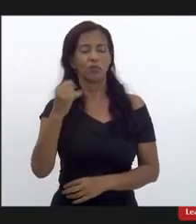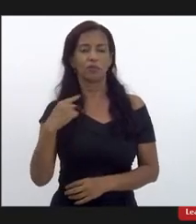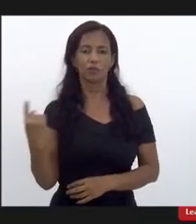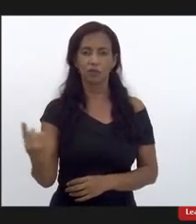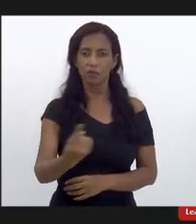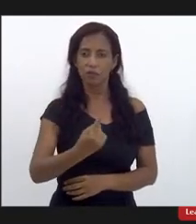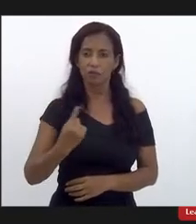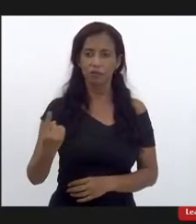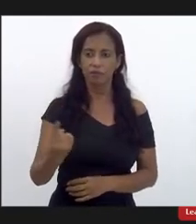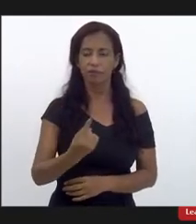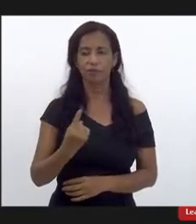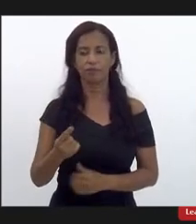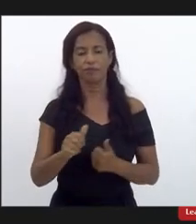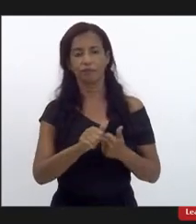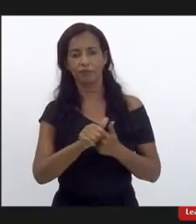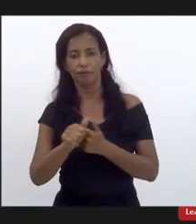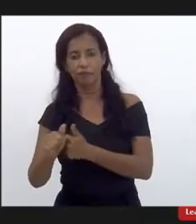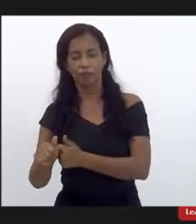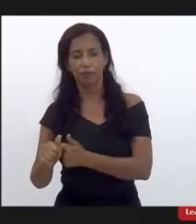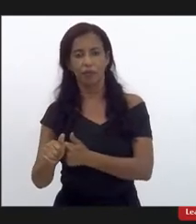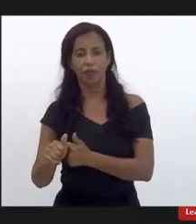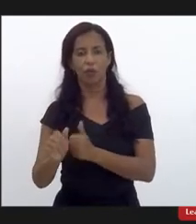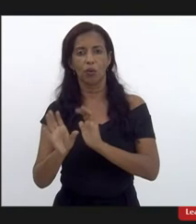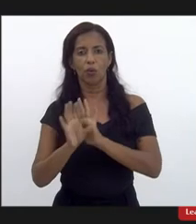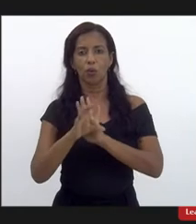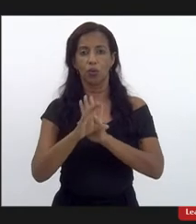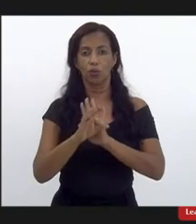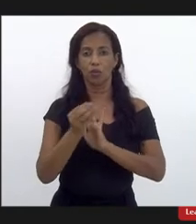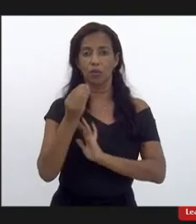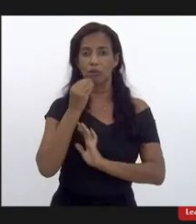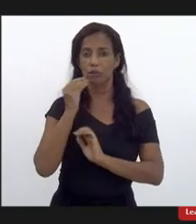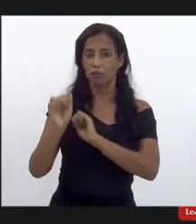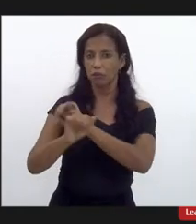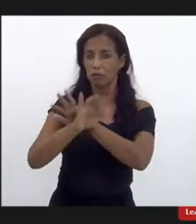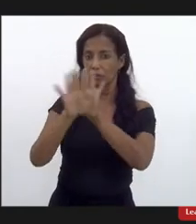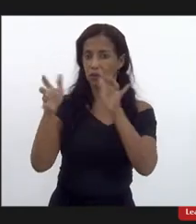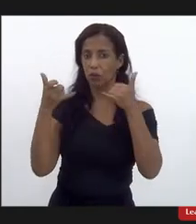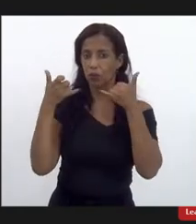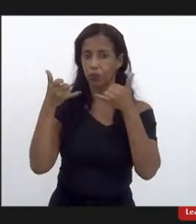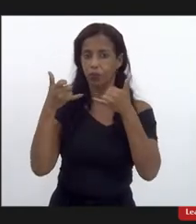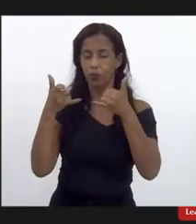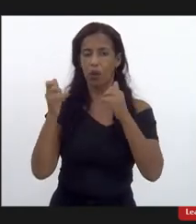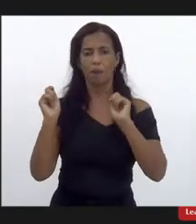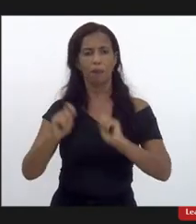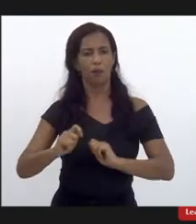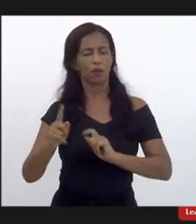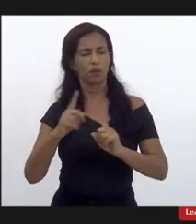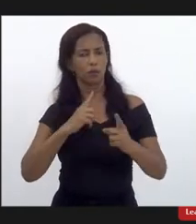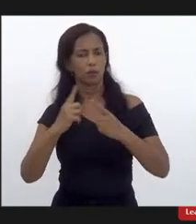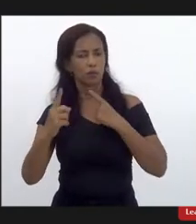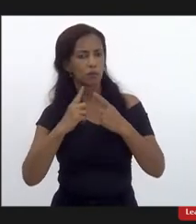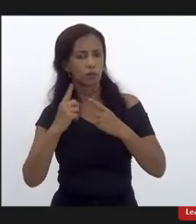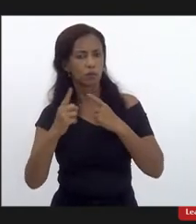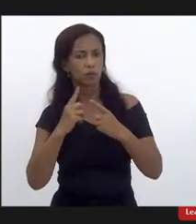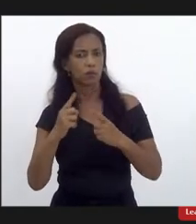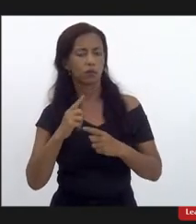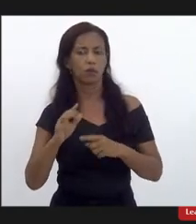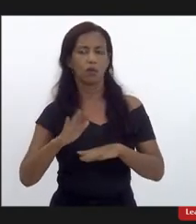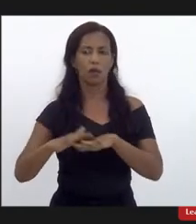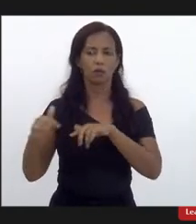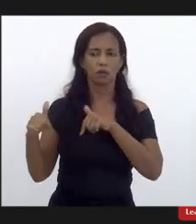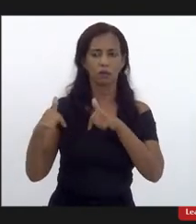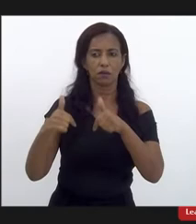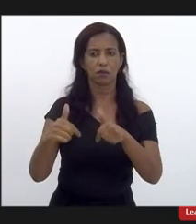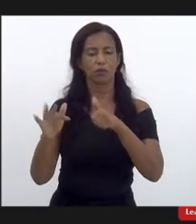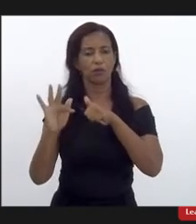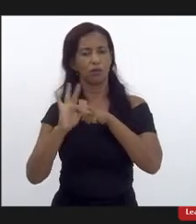gente, seguindo aí o conceito da transparência, da publicidade, que a gente possa estar sempre debatendo os atos e ações